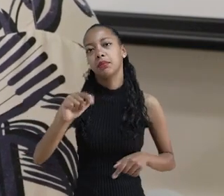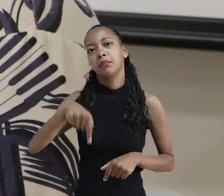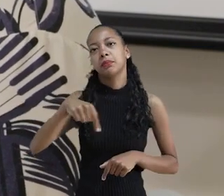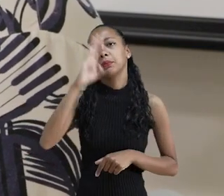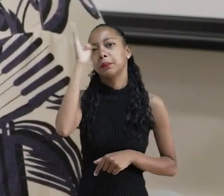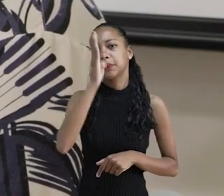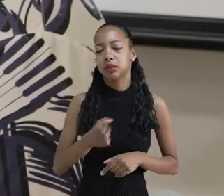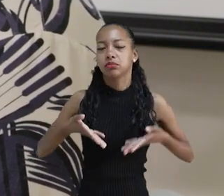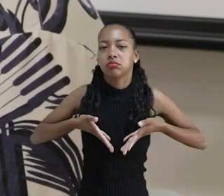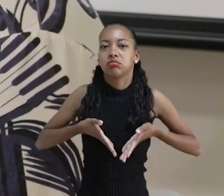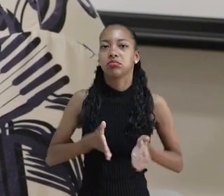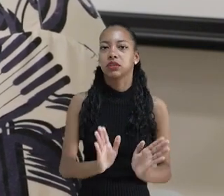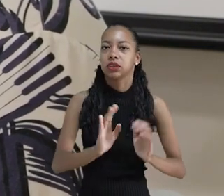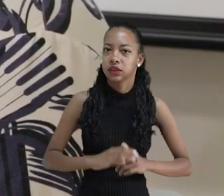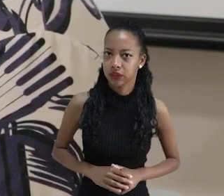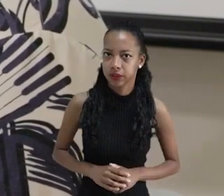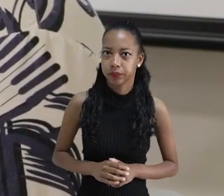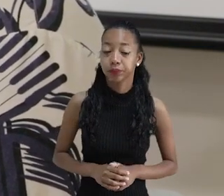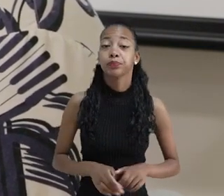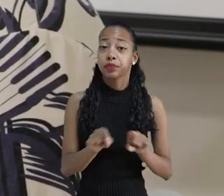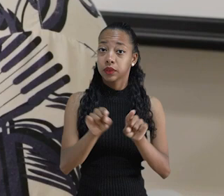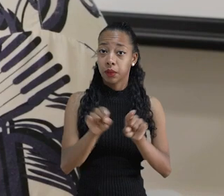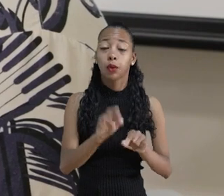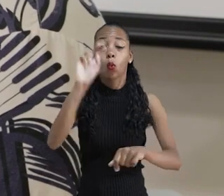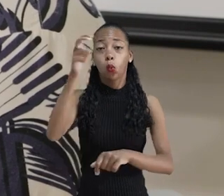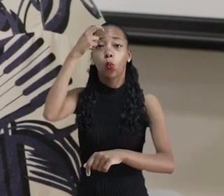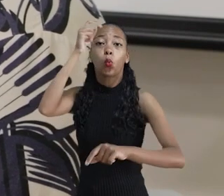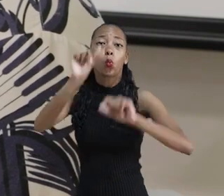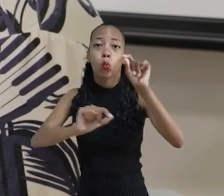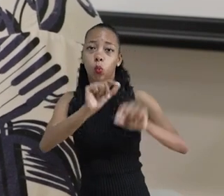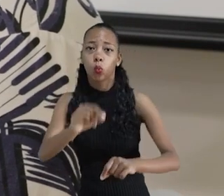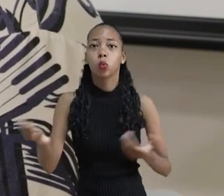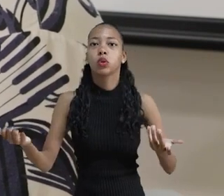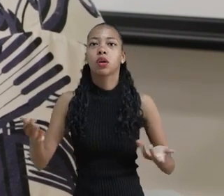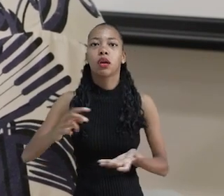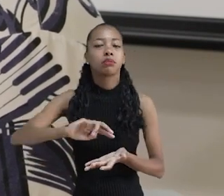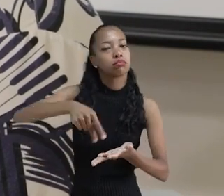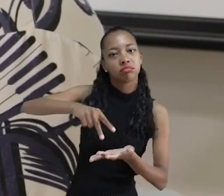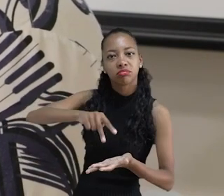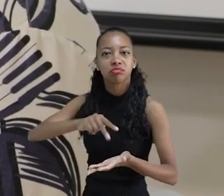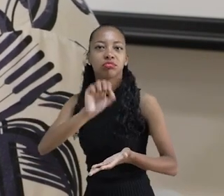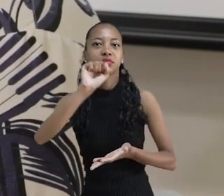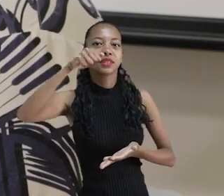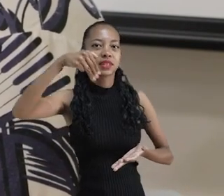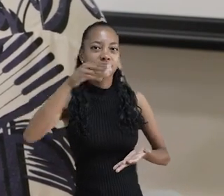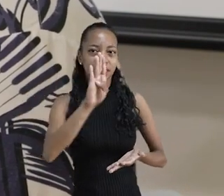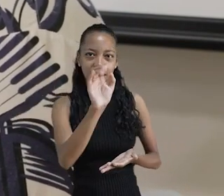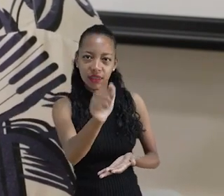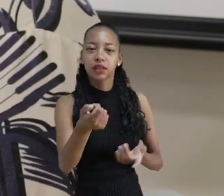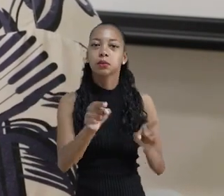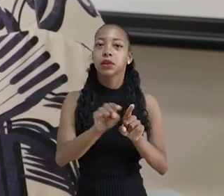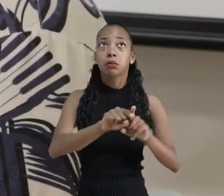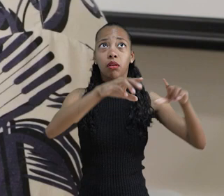Almeida é também o país da pedagogia dos saraus do samba carioca do tambor de criola do Maranhão do